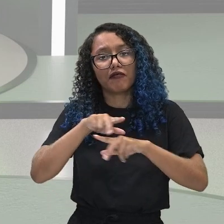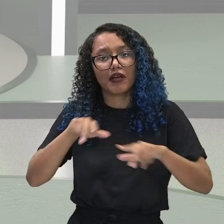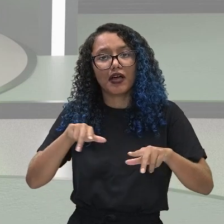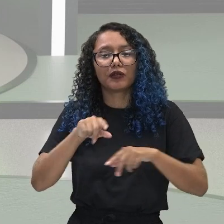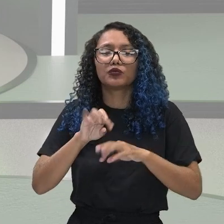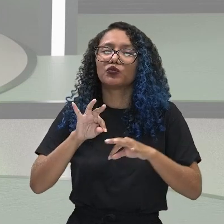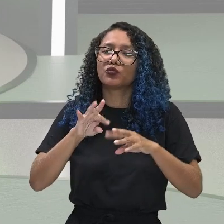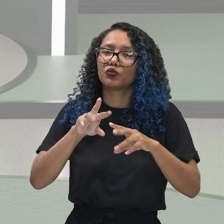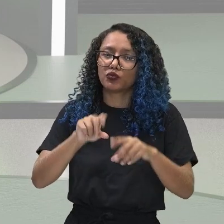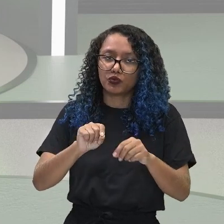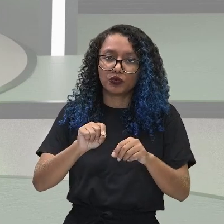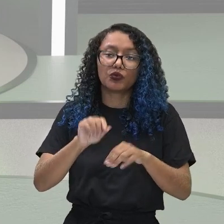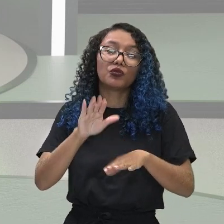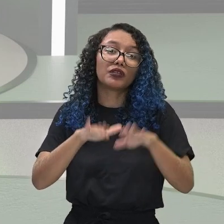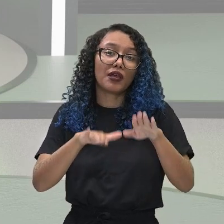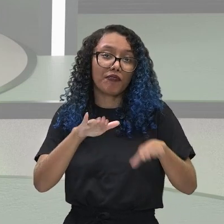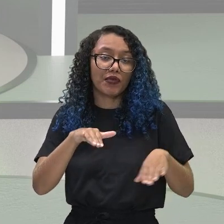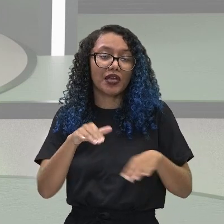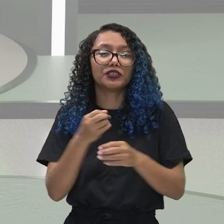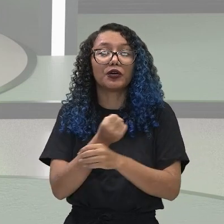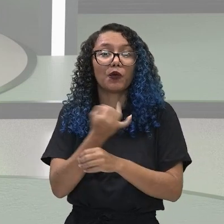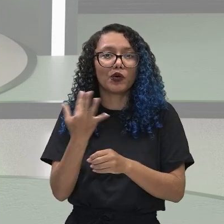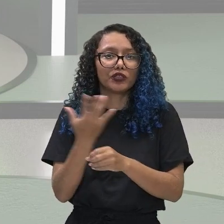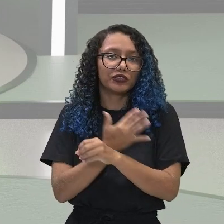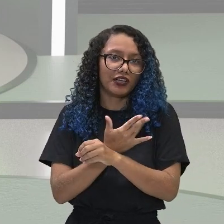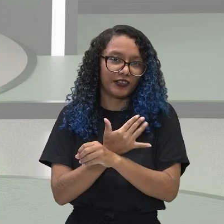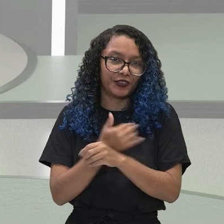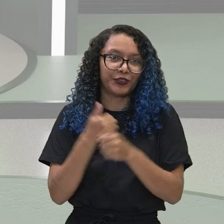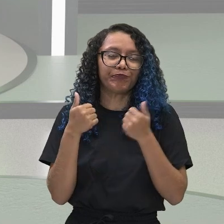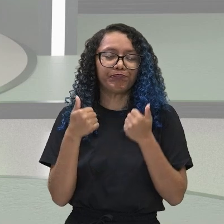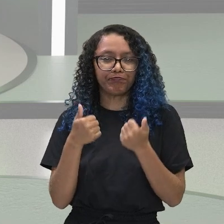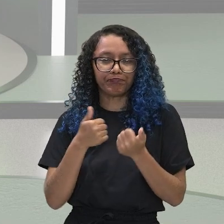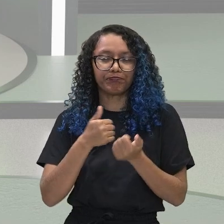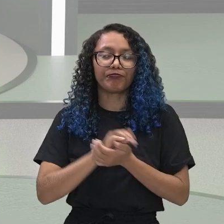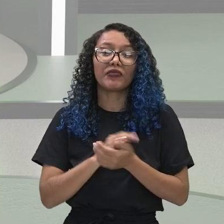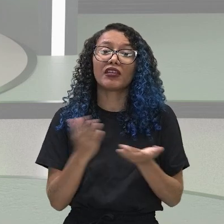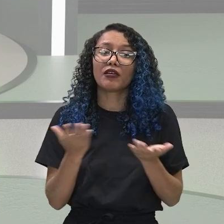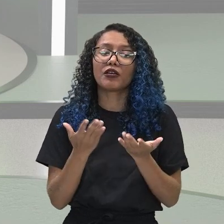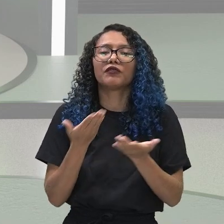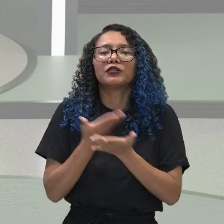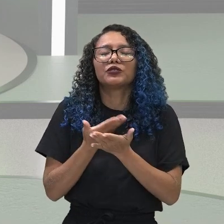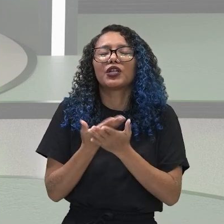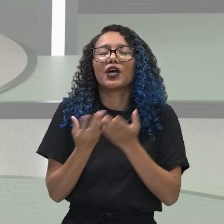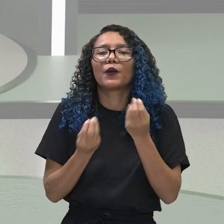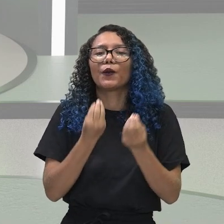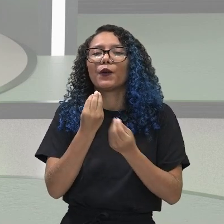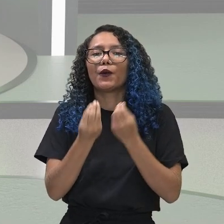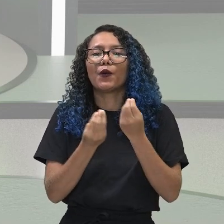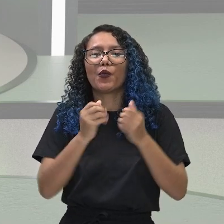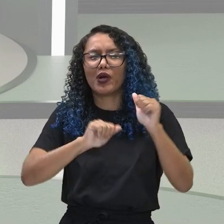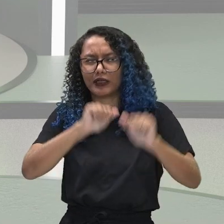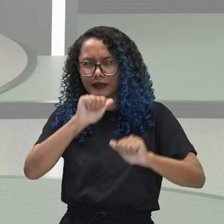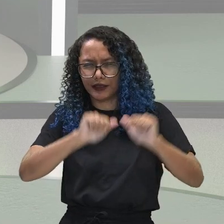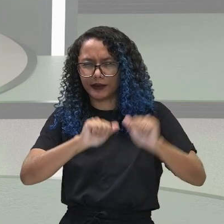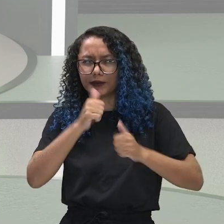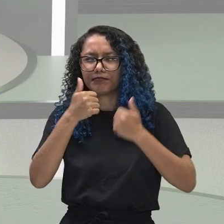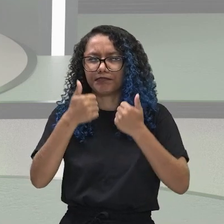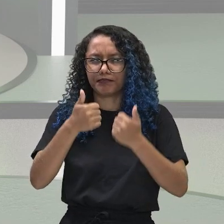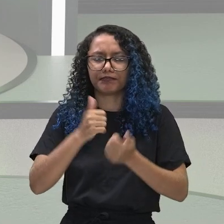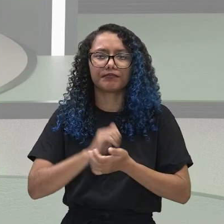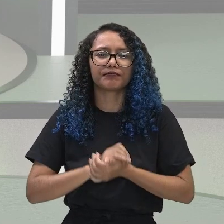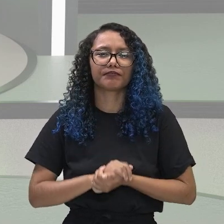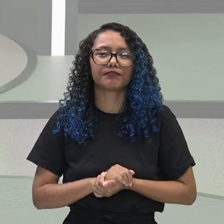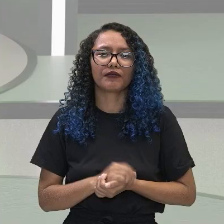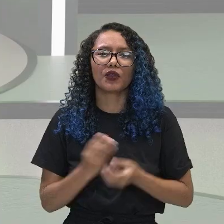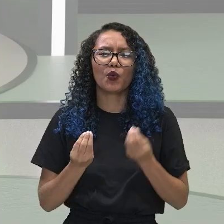regulado também pelo nível de acidez. E nós vamos descobrir como que é feito essa análise. Então, vamos ver